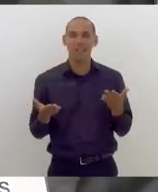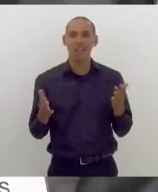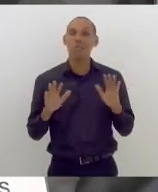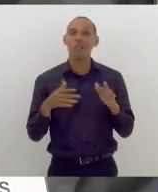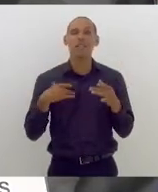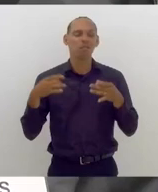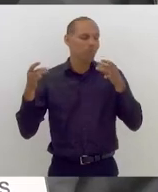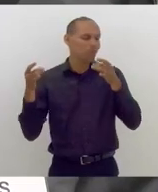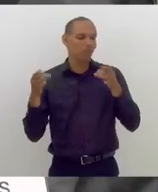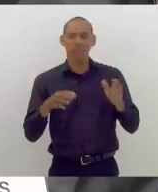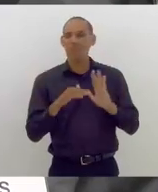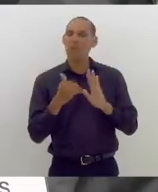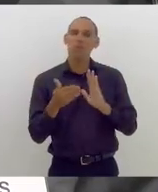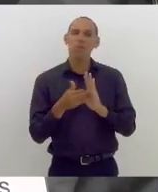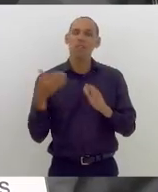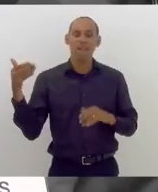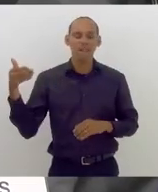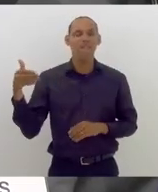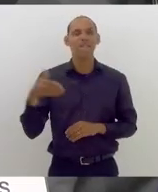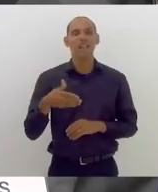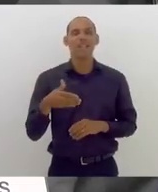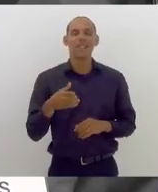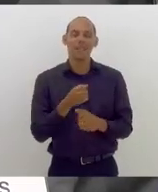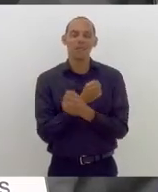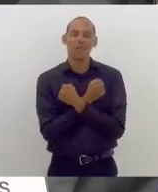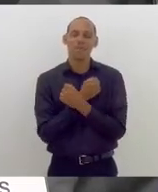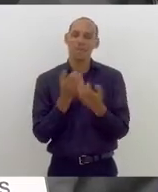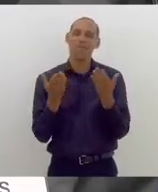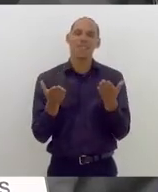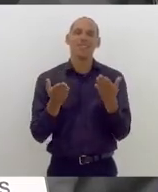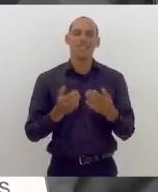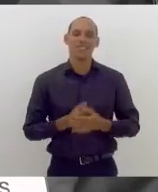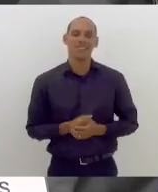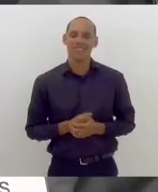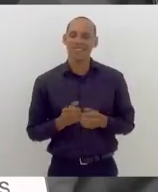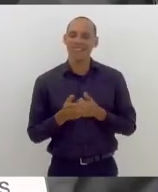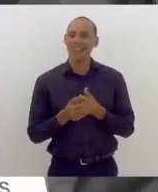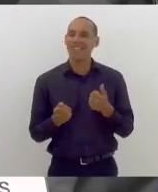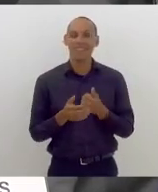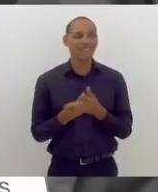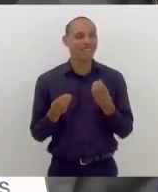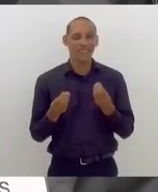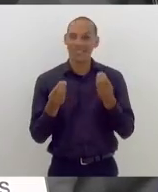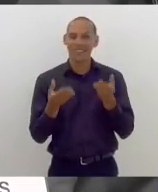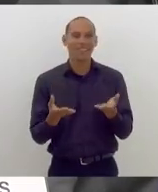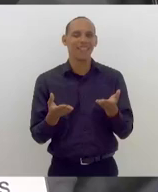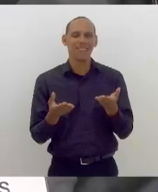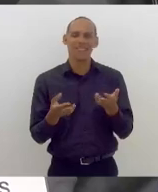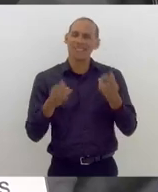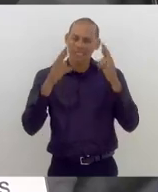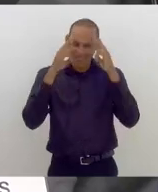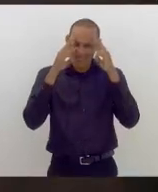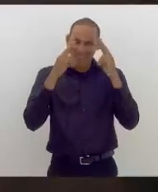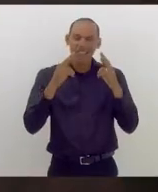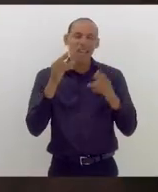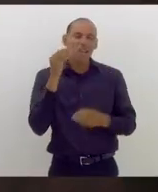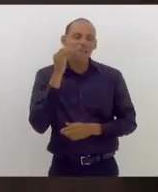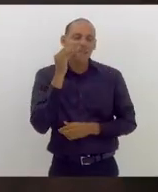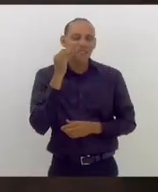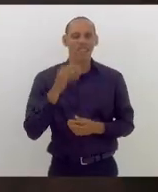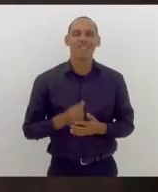larguei tudo de lado e vim para cá te dar o meu abraço, o meu carinho, com todo respeito, o meu